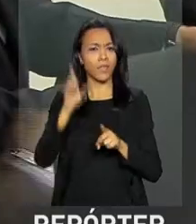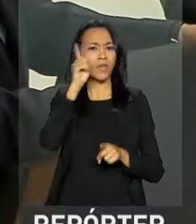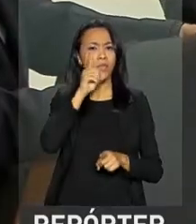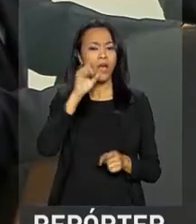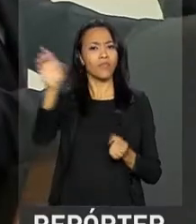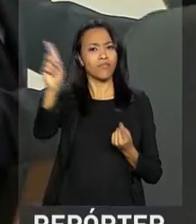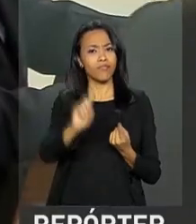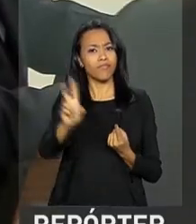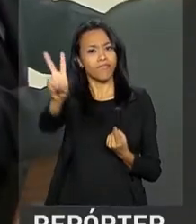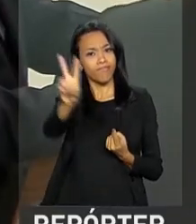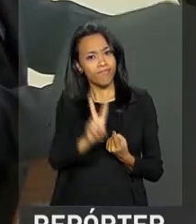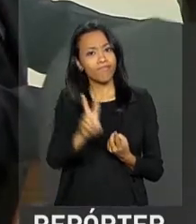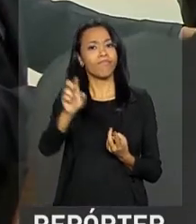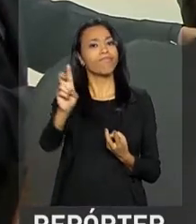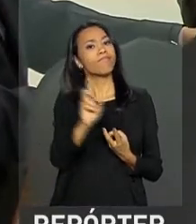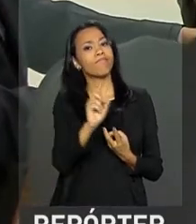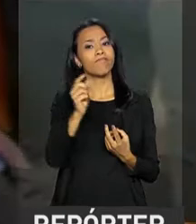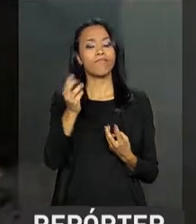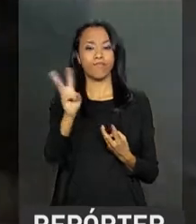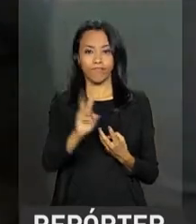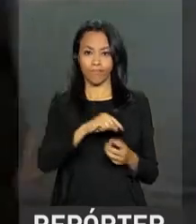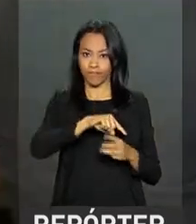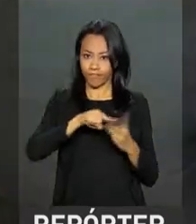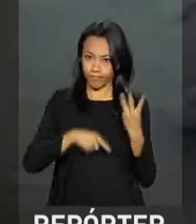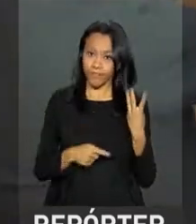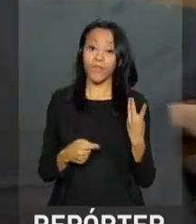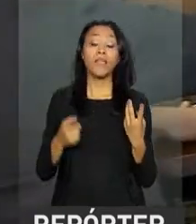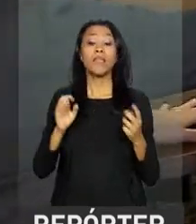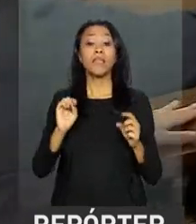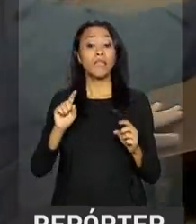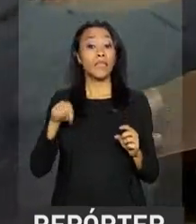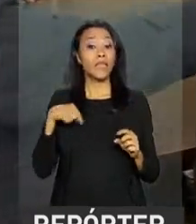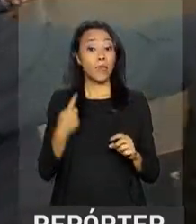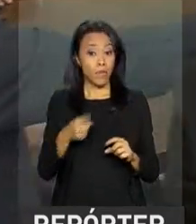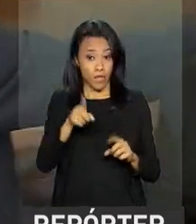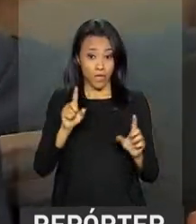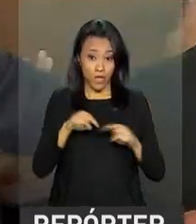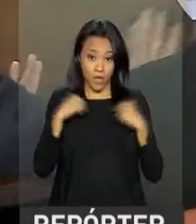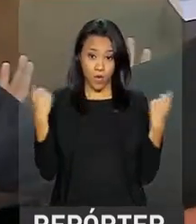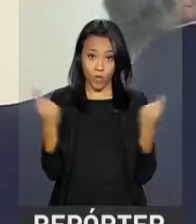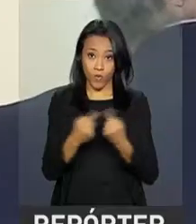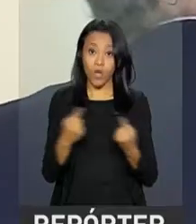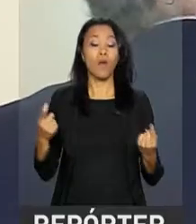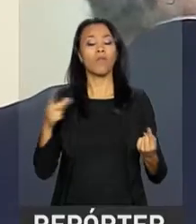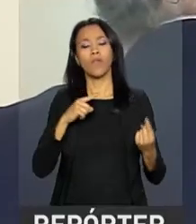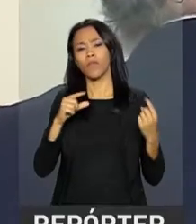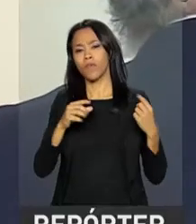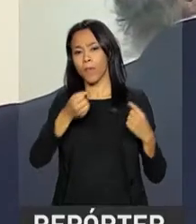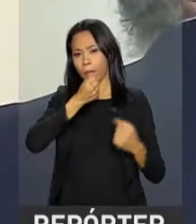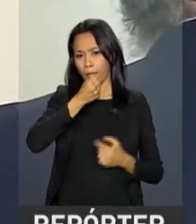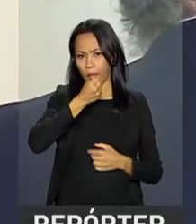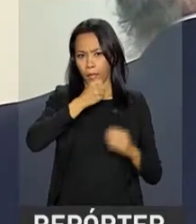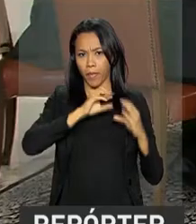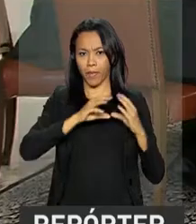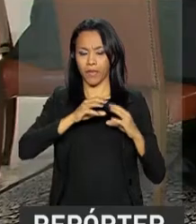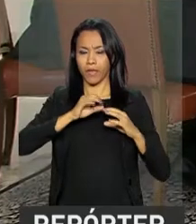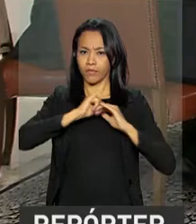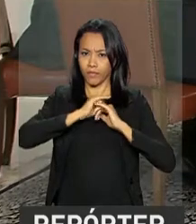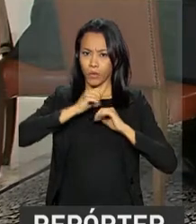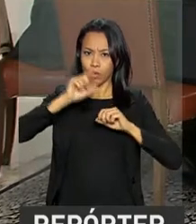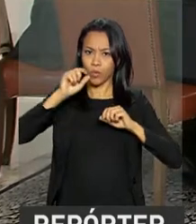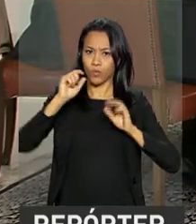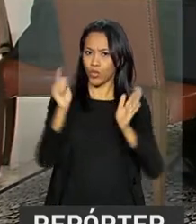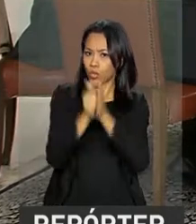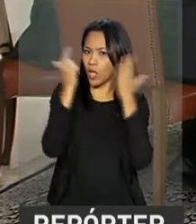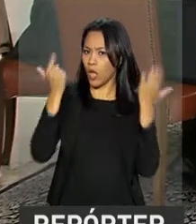e darcísio perondi logo depois dessa reunião o deputado darcísio perondi conversou com os jornalistas ele disse que